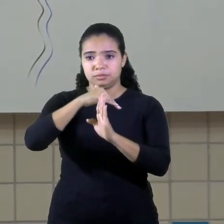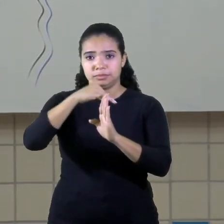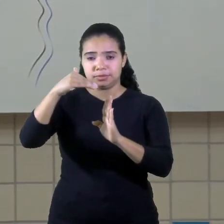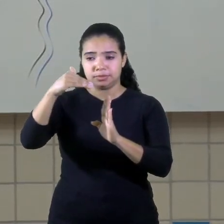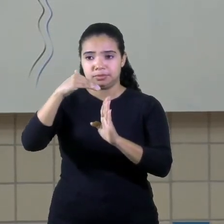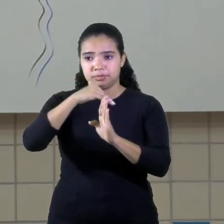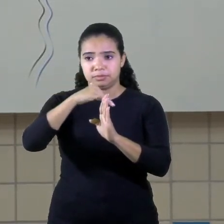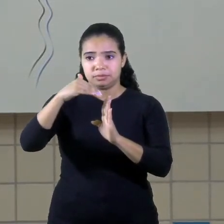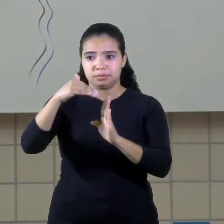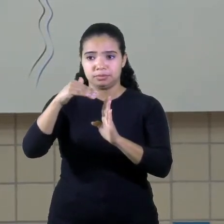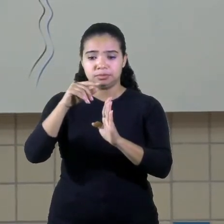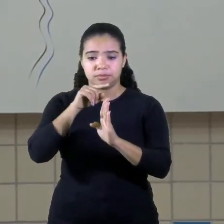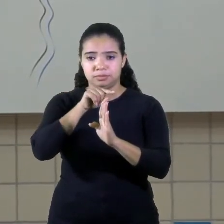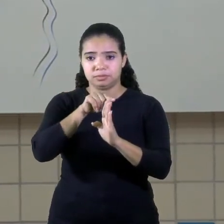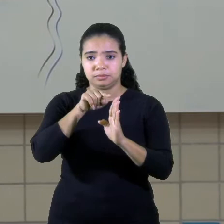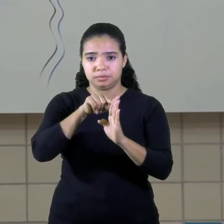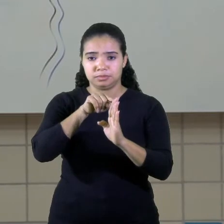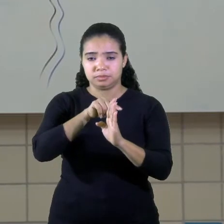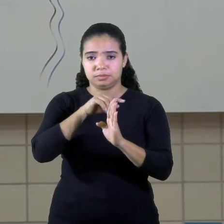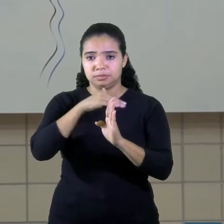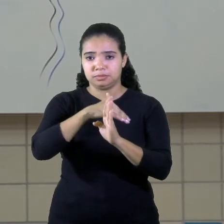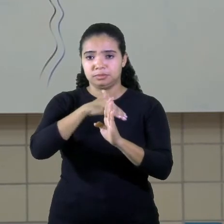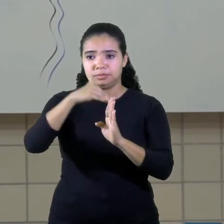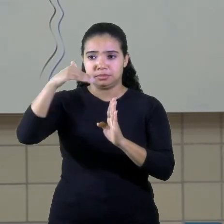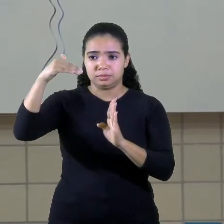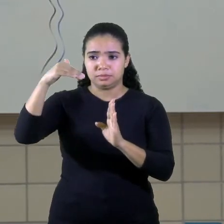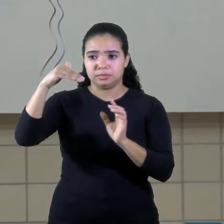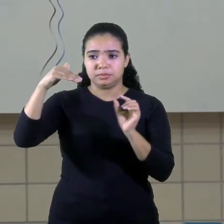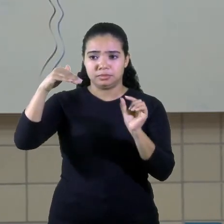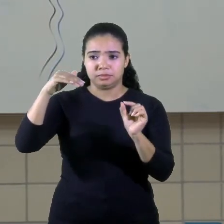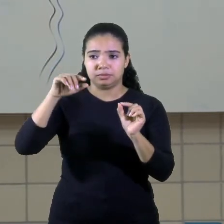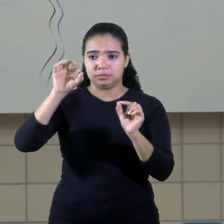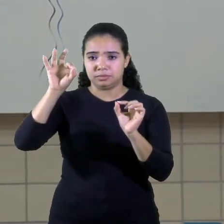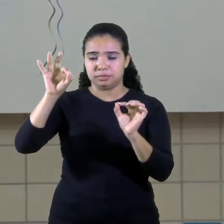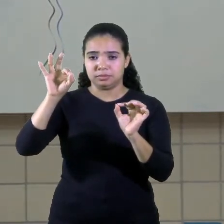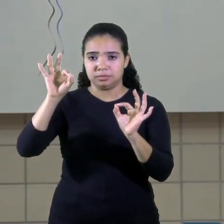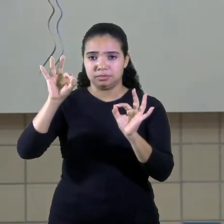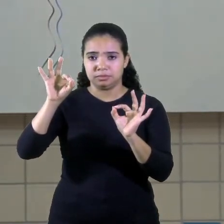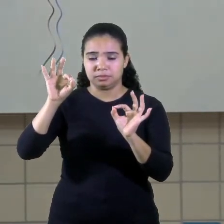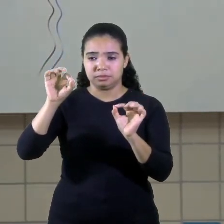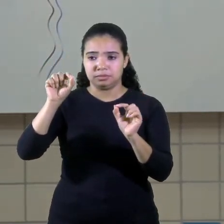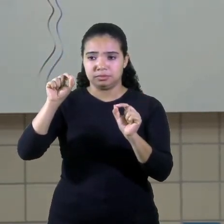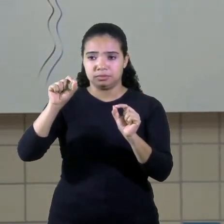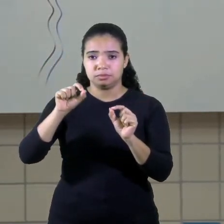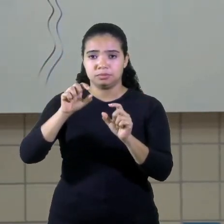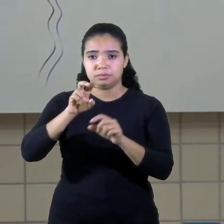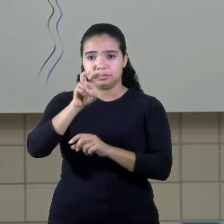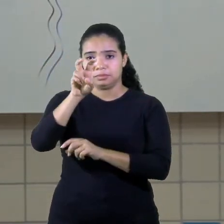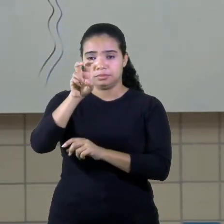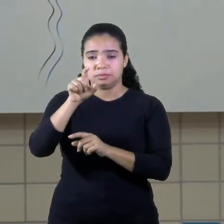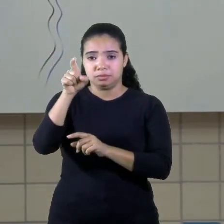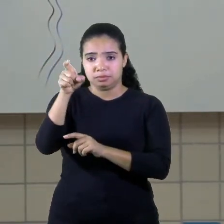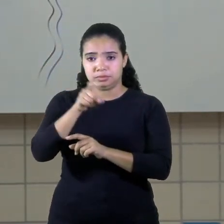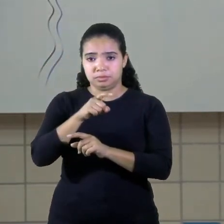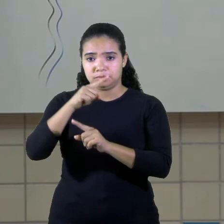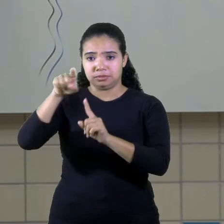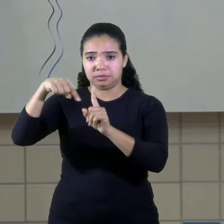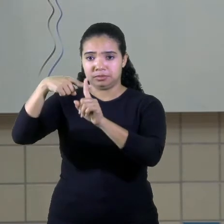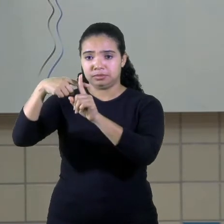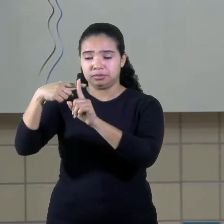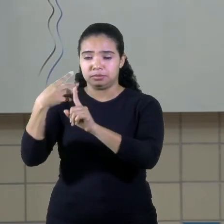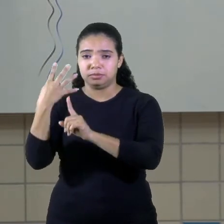Então eu vou pegar a esquerda sobre a direita. Então, x mais 4